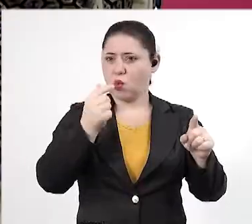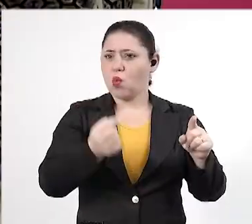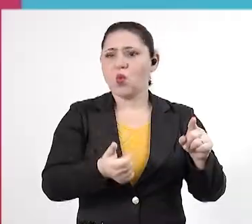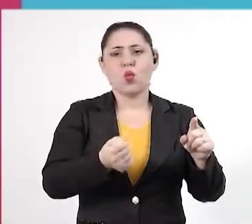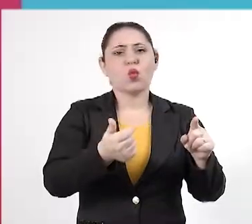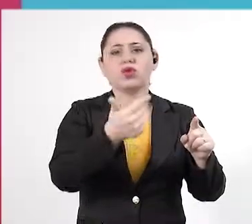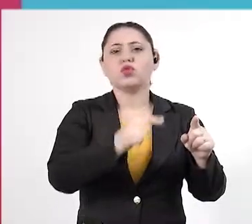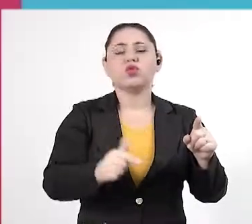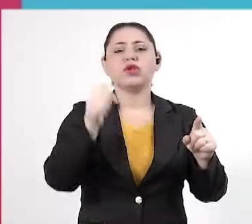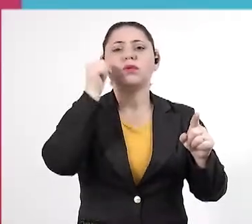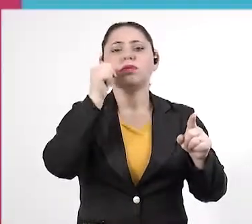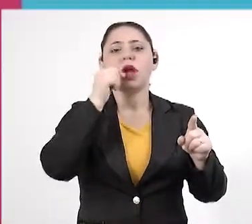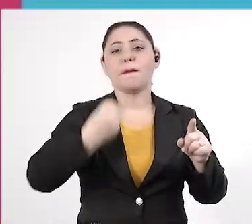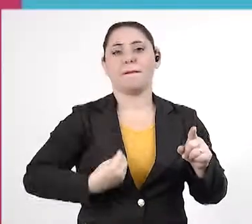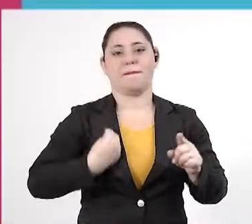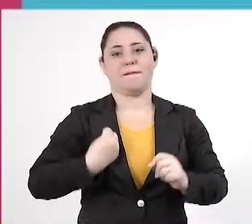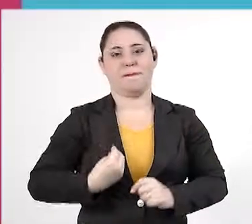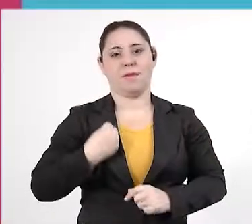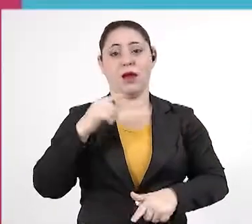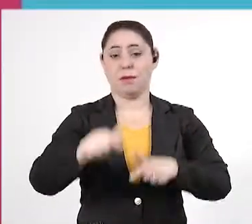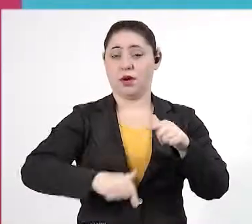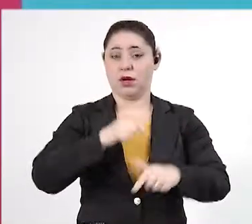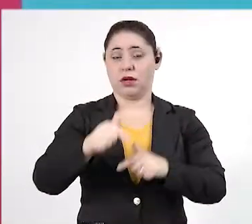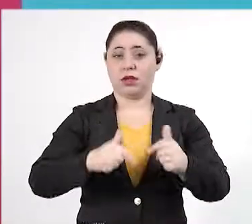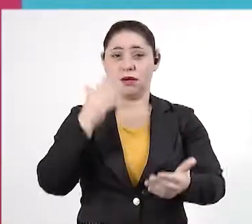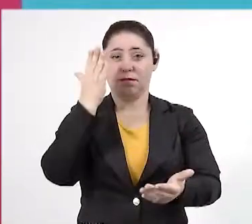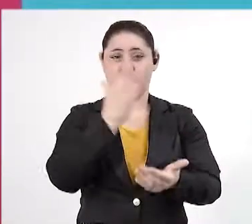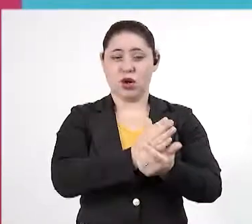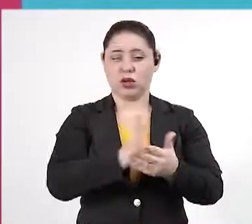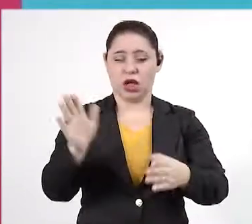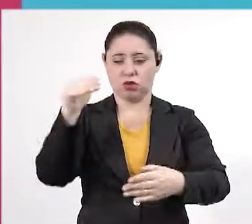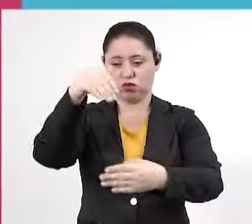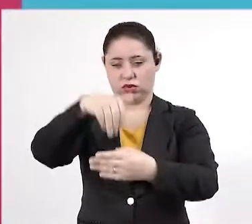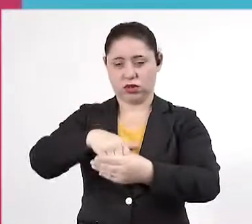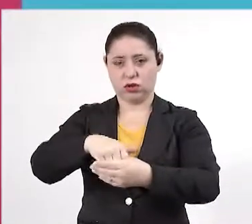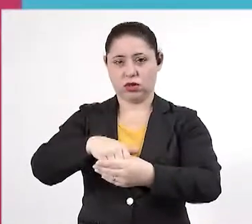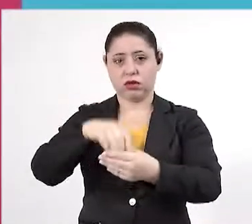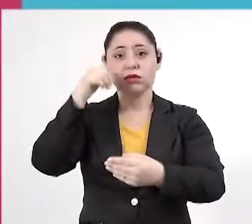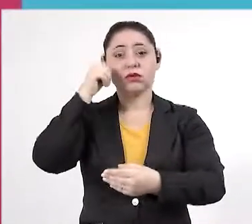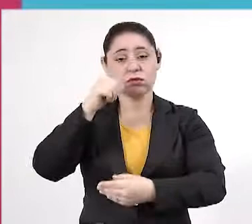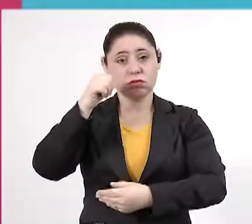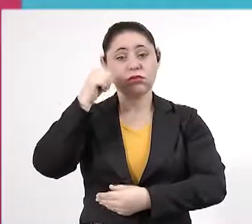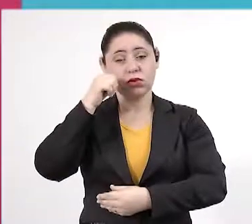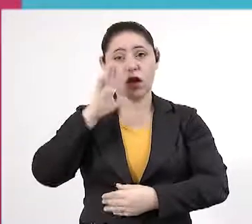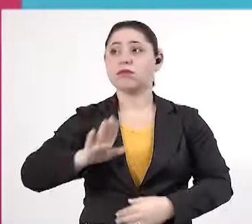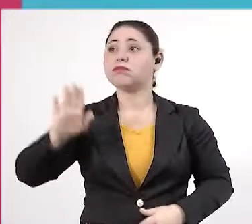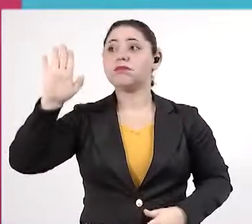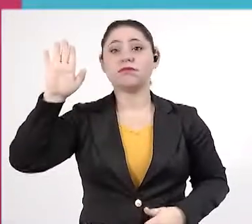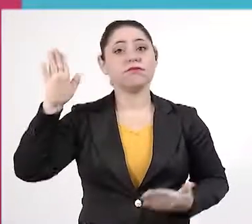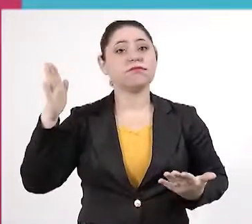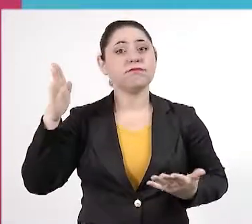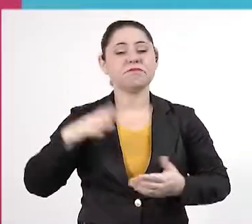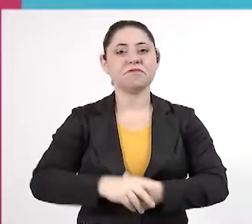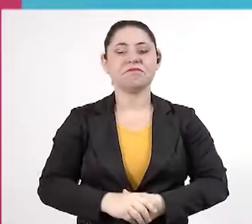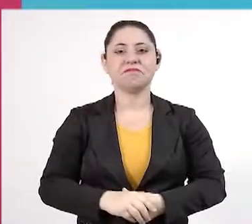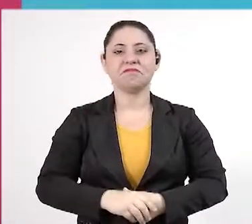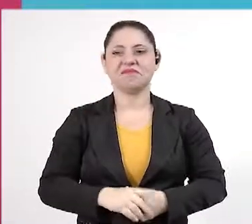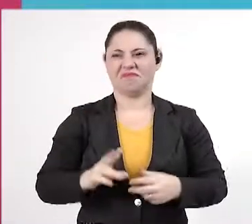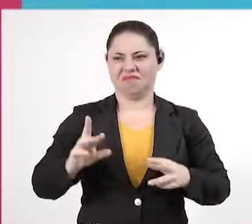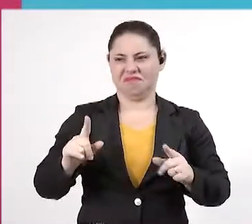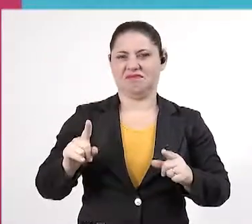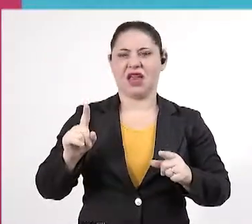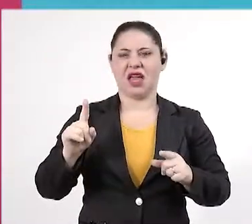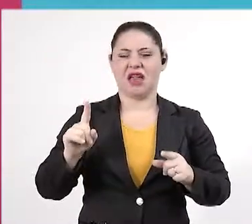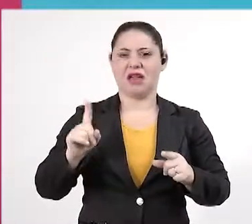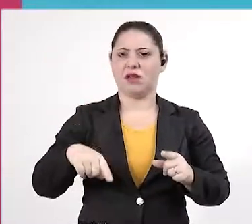nós quase não tínhamos as mulheres como partes, né? Ou seja, processos eleitorais em que as mulheres eram candidatas. Muito